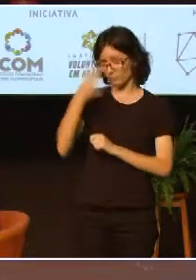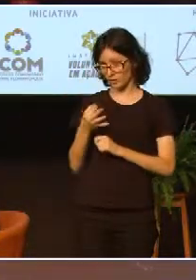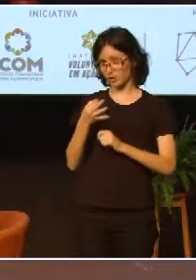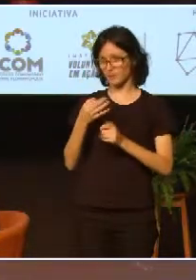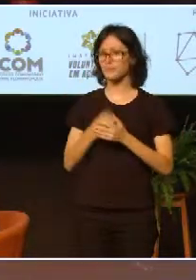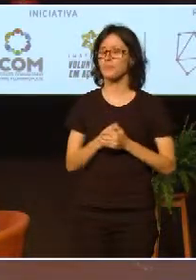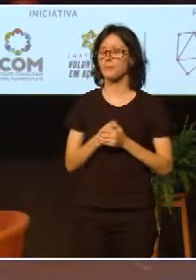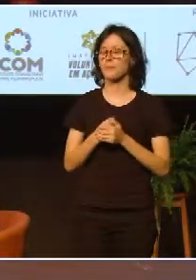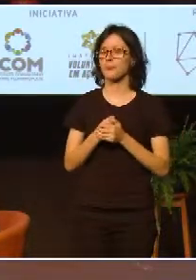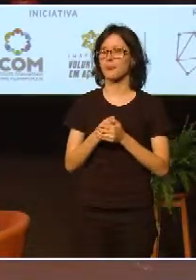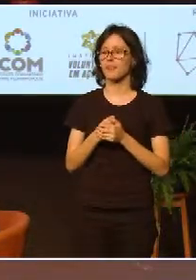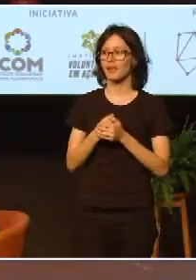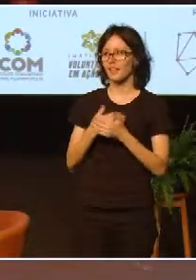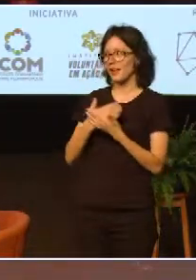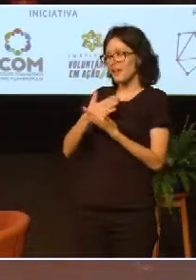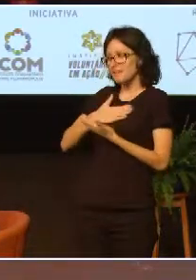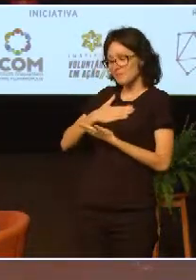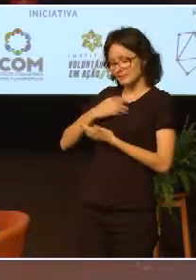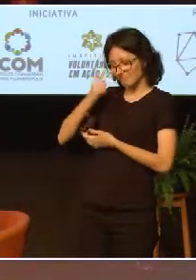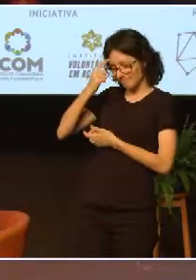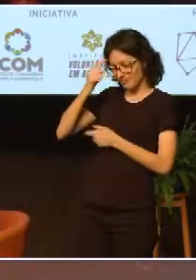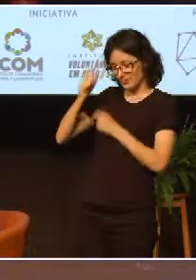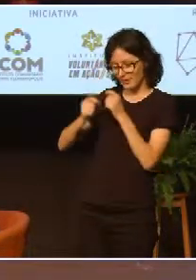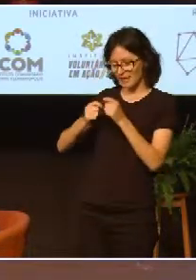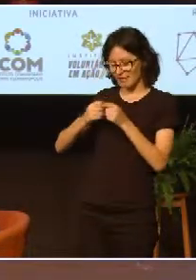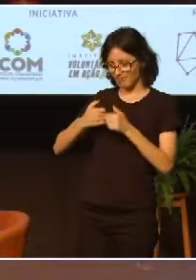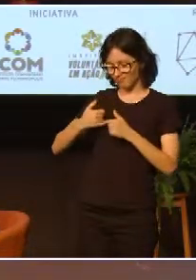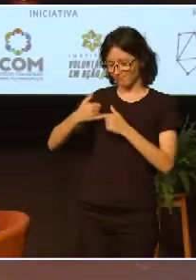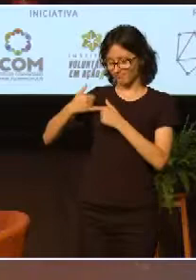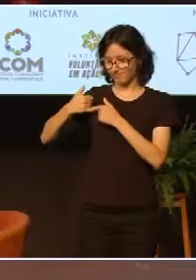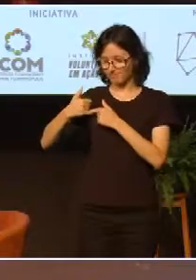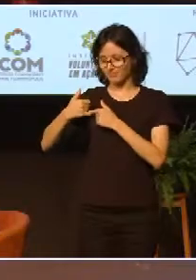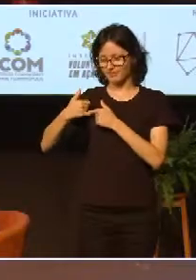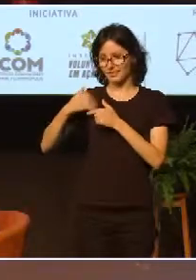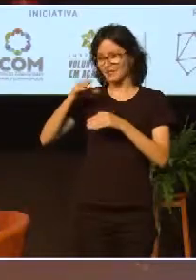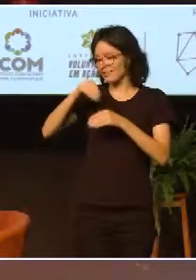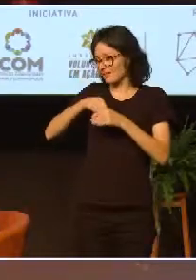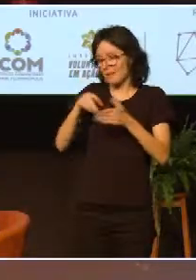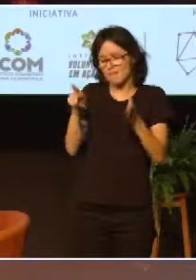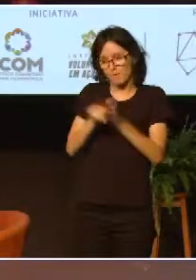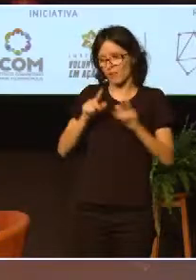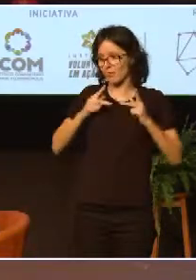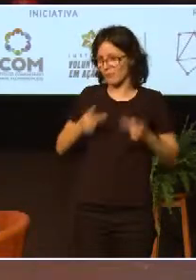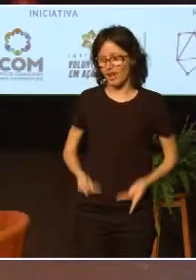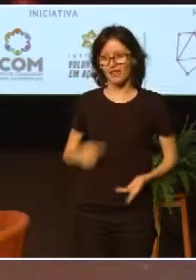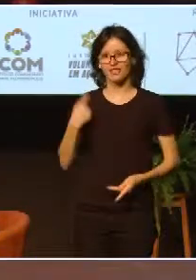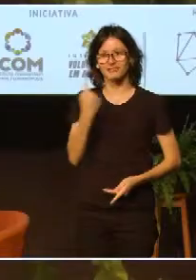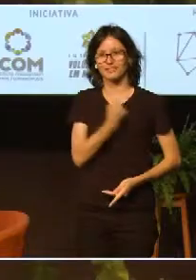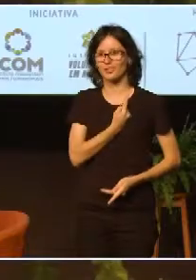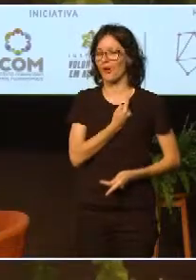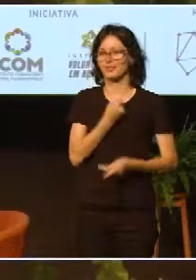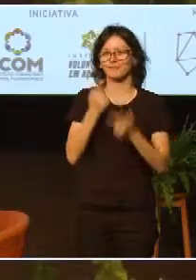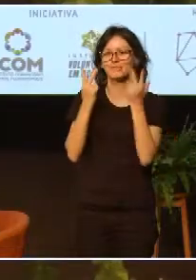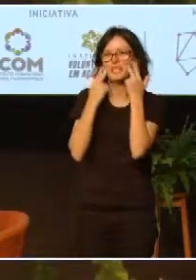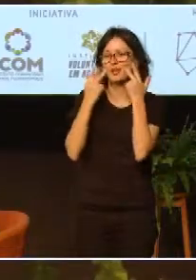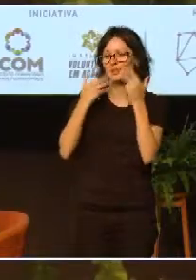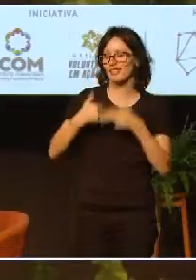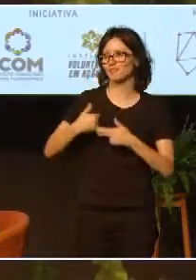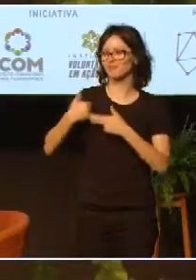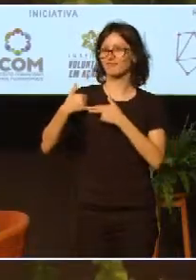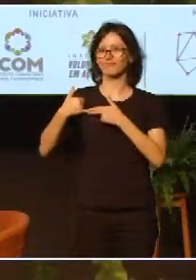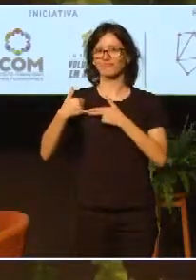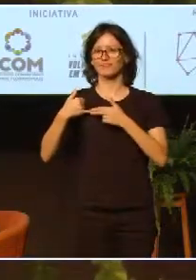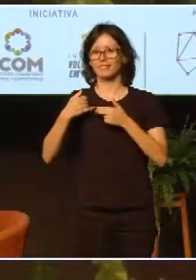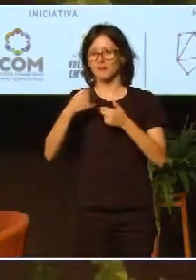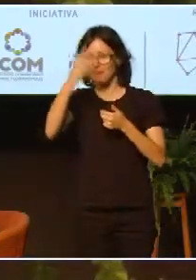É assim, para minha cabeça, vaidade está na essência do ser humano. A gente é vaidoso por natureza. A gente é movido